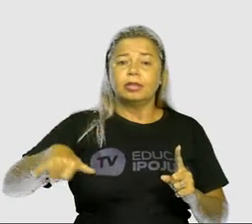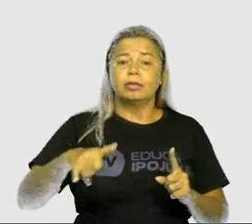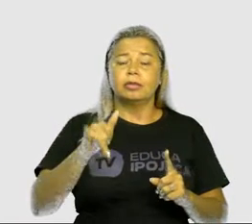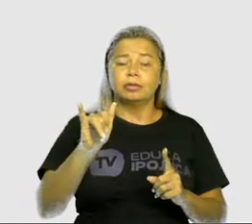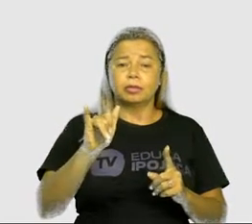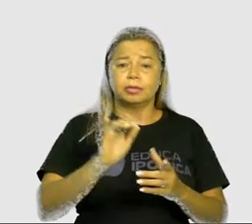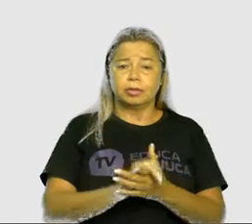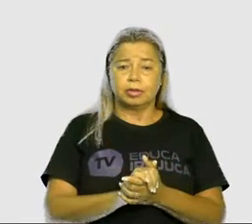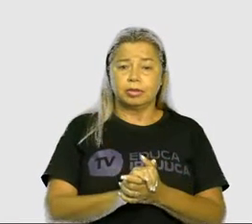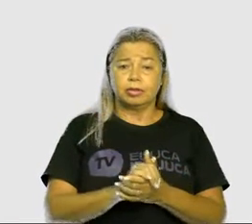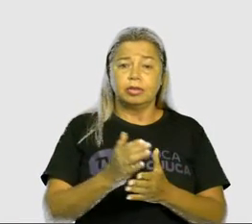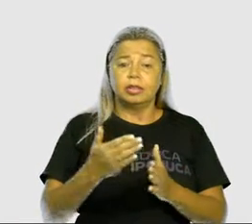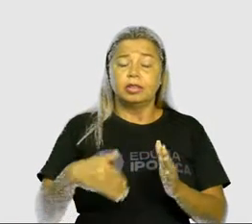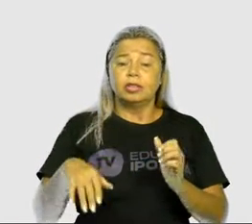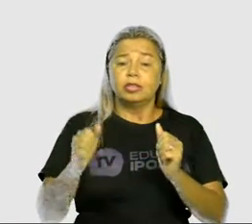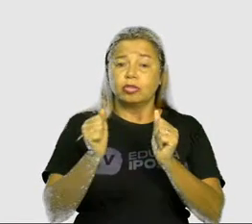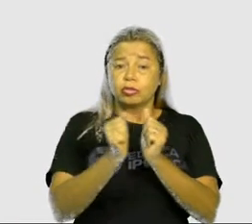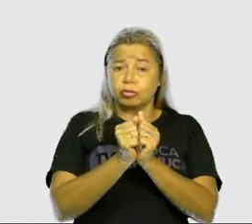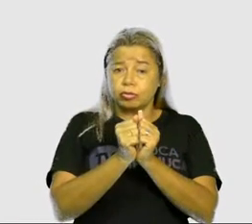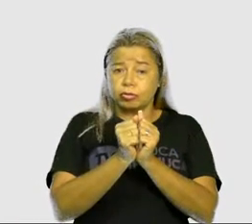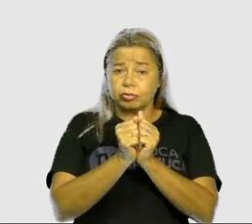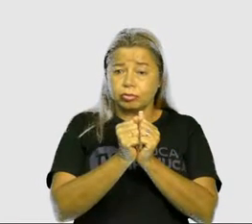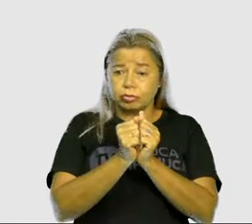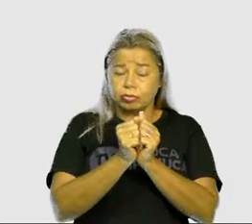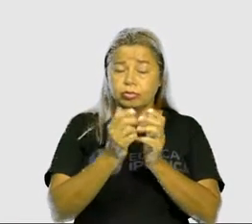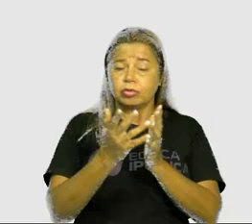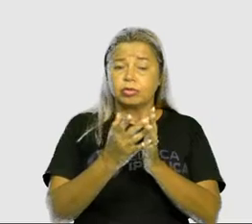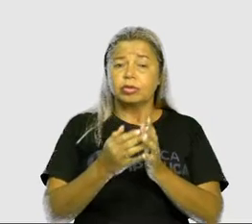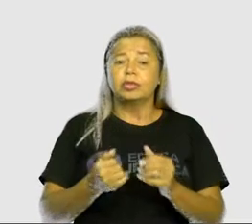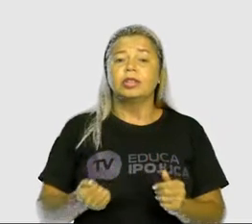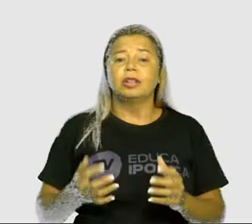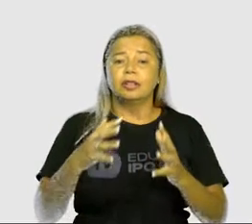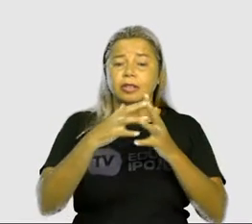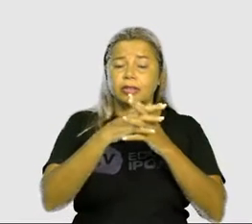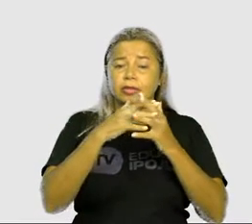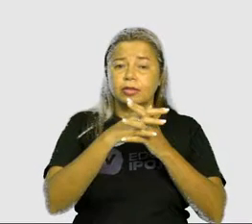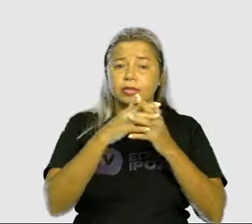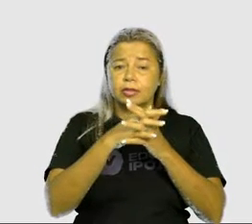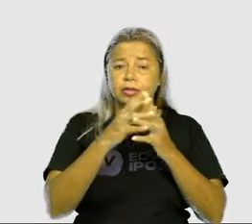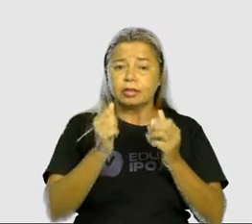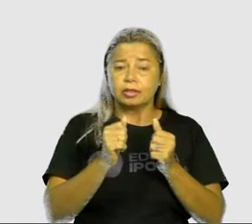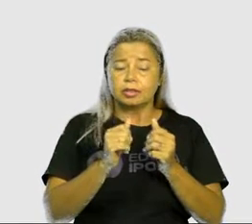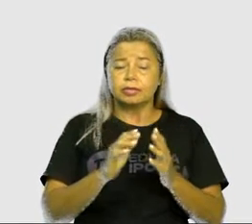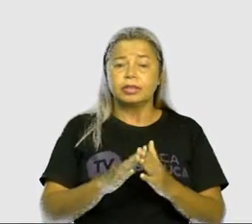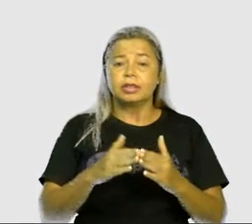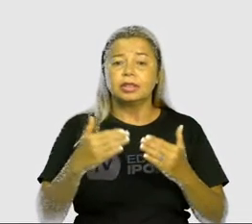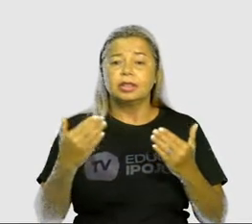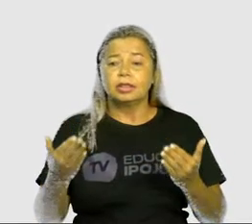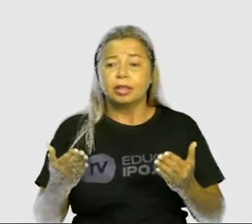uma consoante. Eu tiro o Y e coloco no lugar